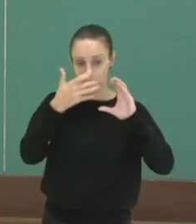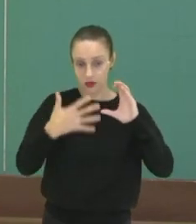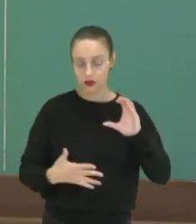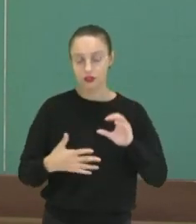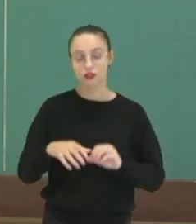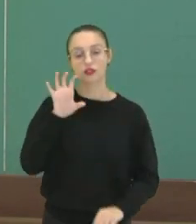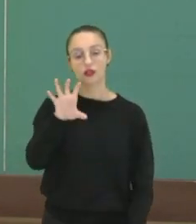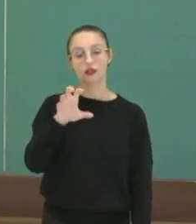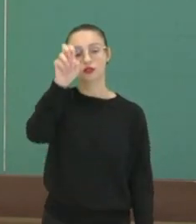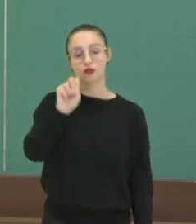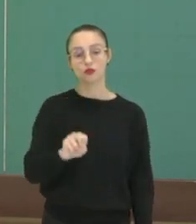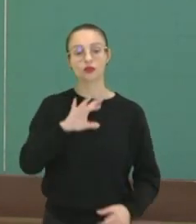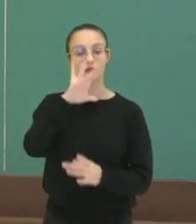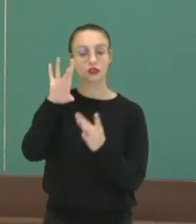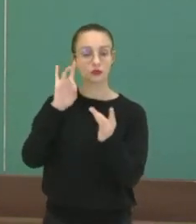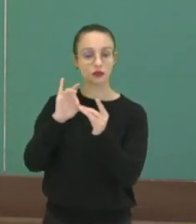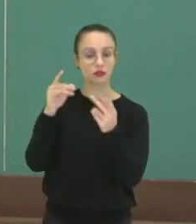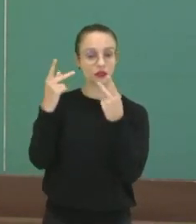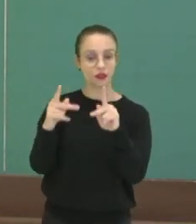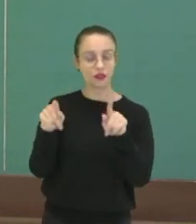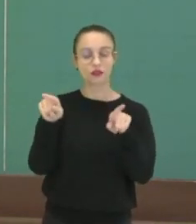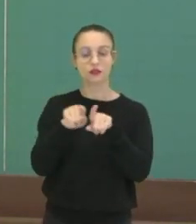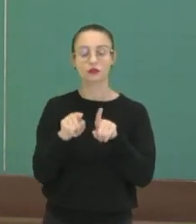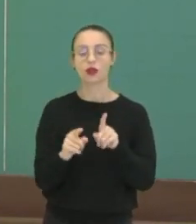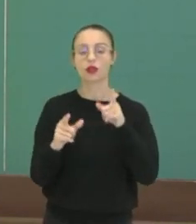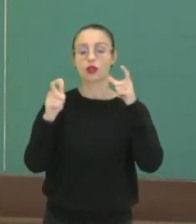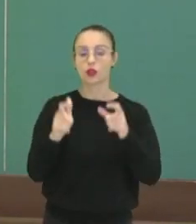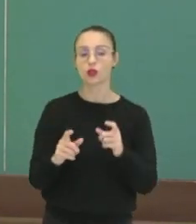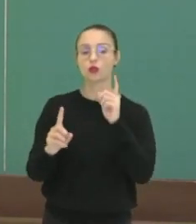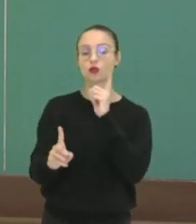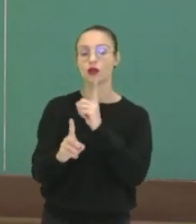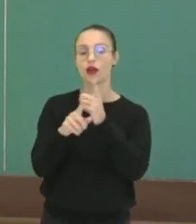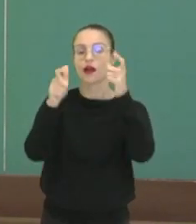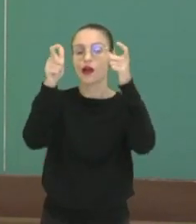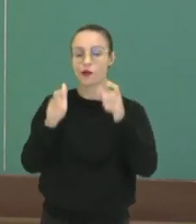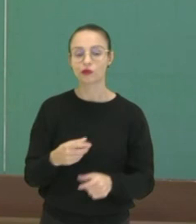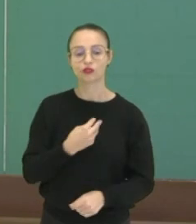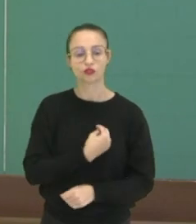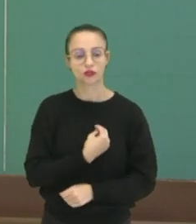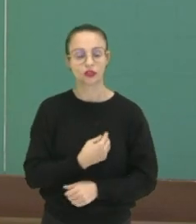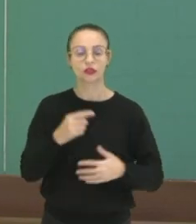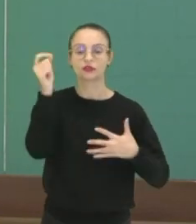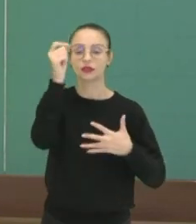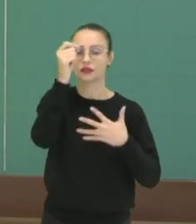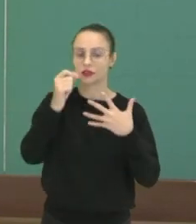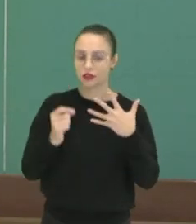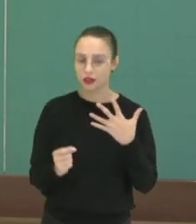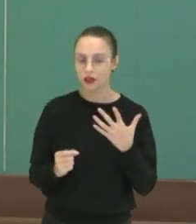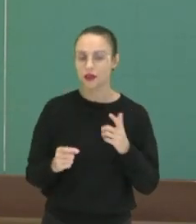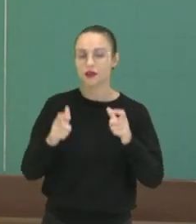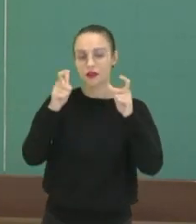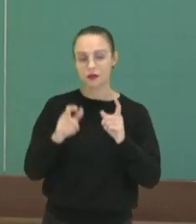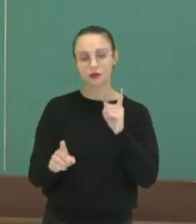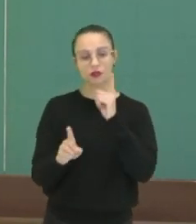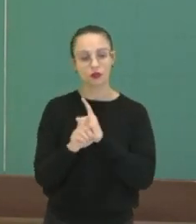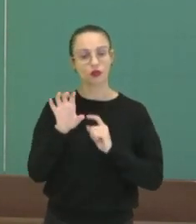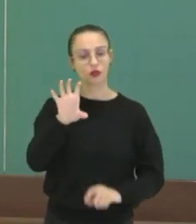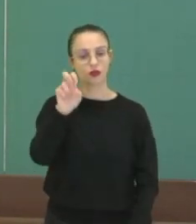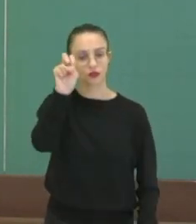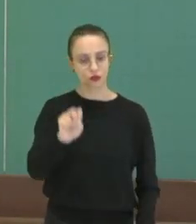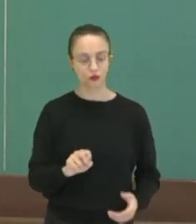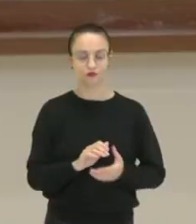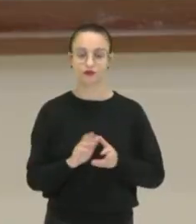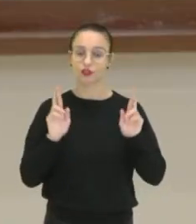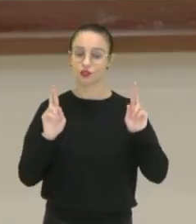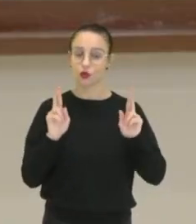sul, que são específicas dela, localizamos a região, conhecemos critérios para localizar a região sul. Então,